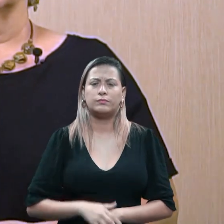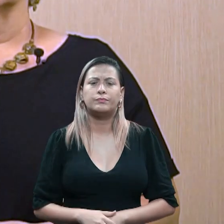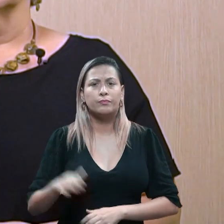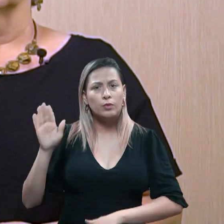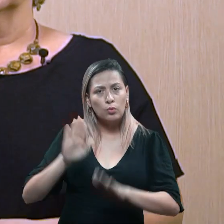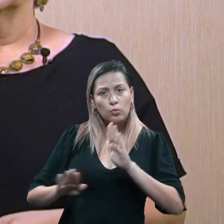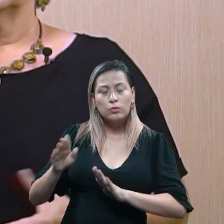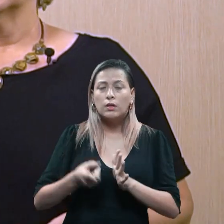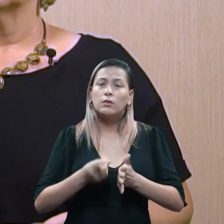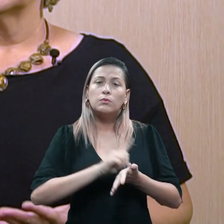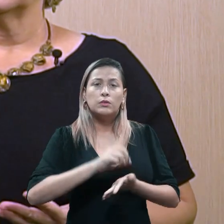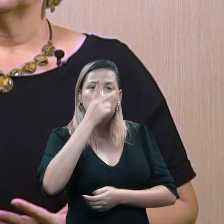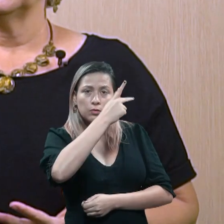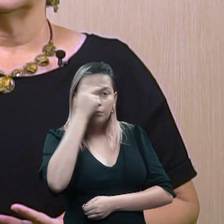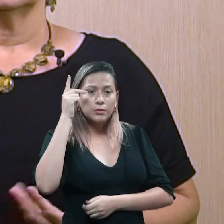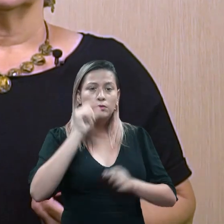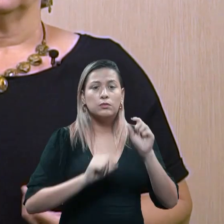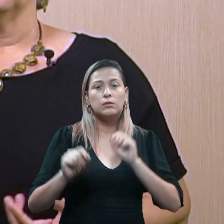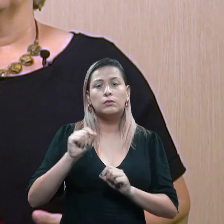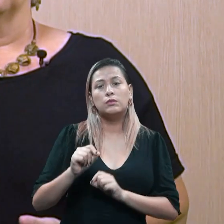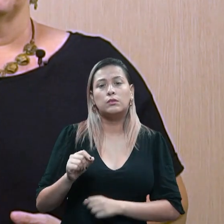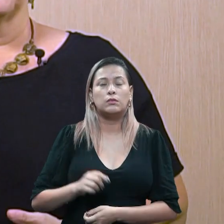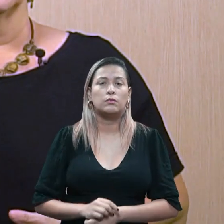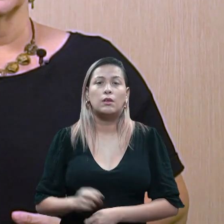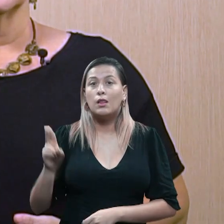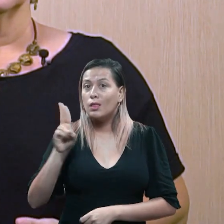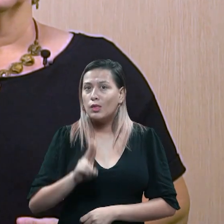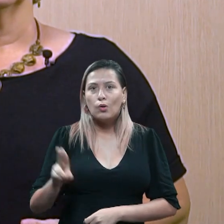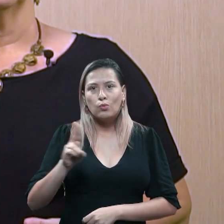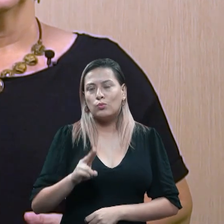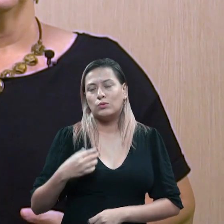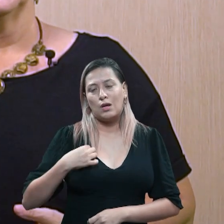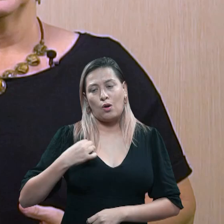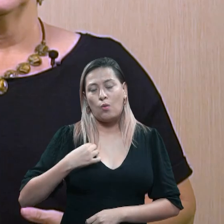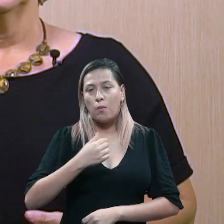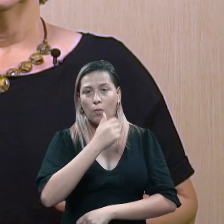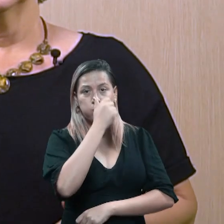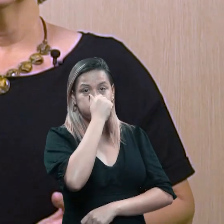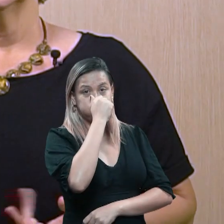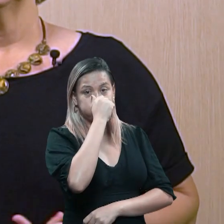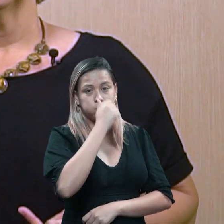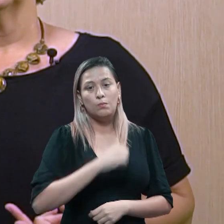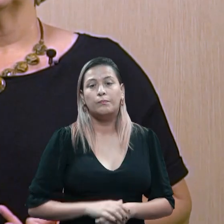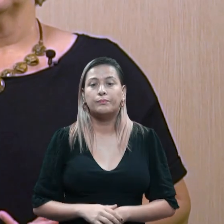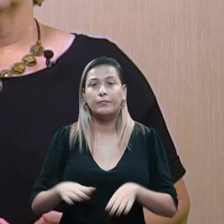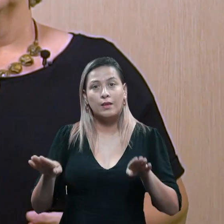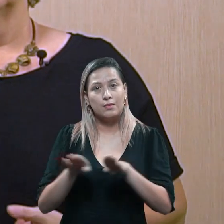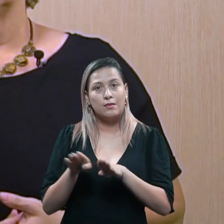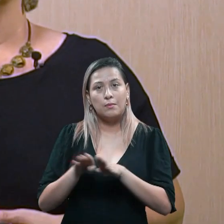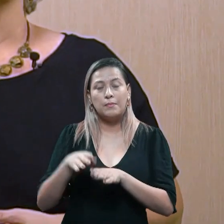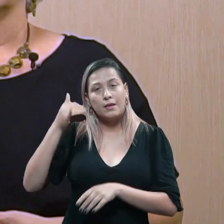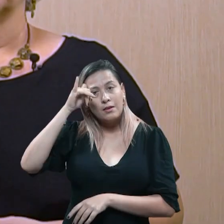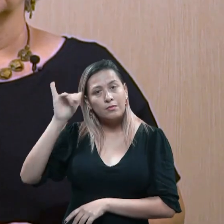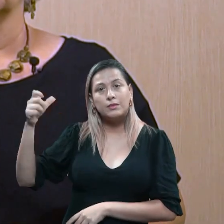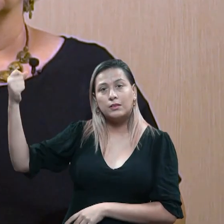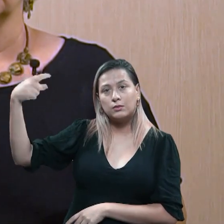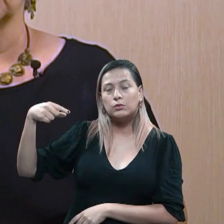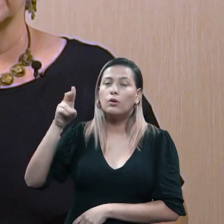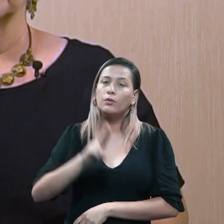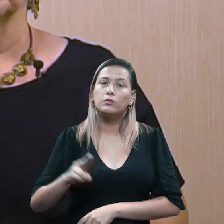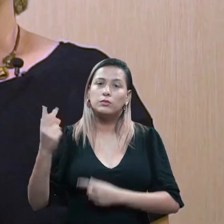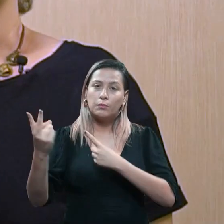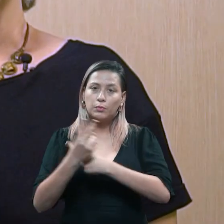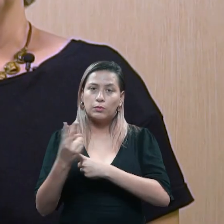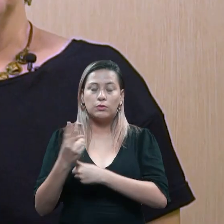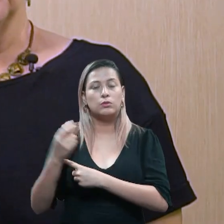da depilação. Não usar jeans ou roupa apertada quando for depilar, não se expor ao sol e usar protetor